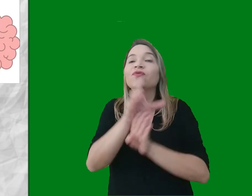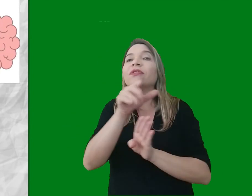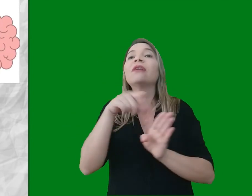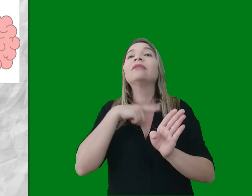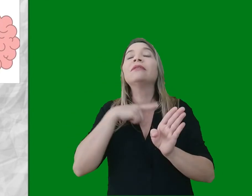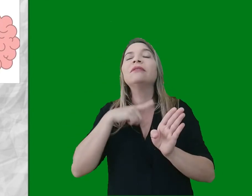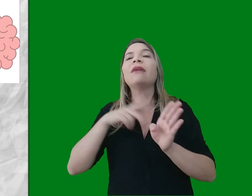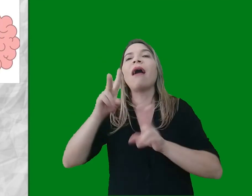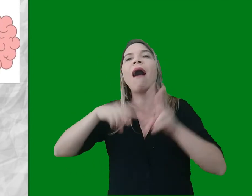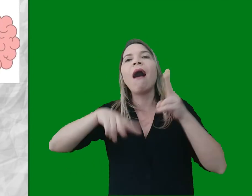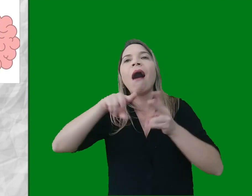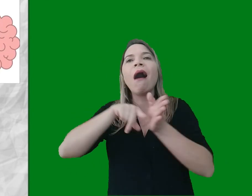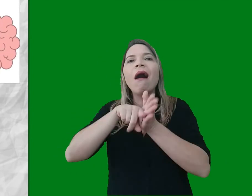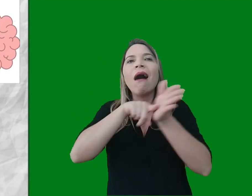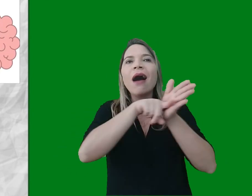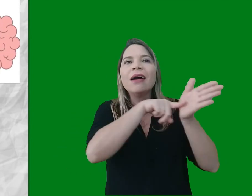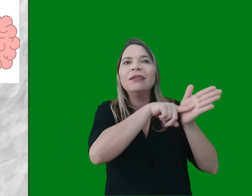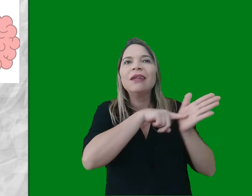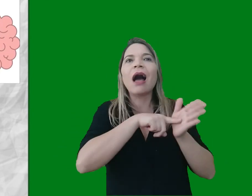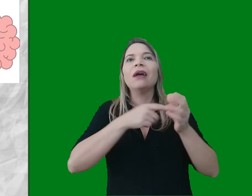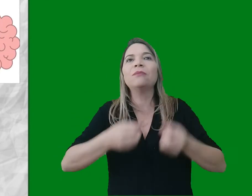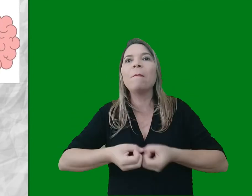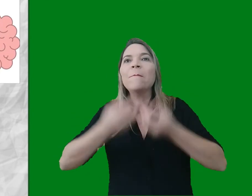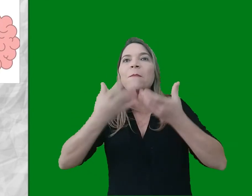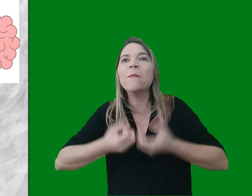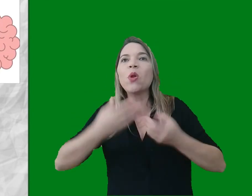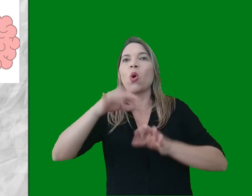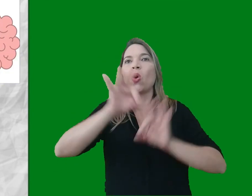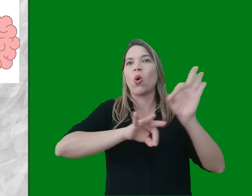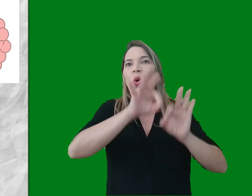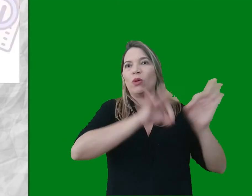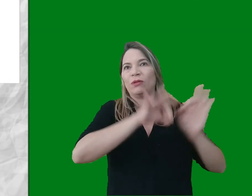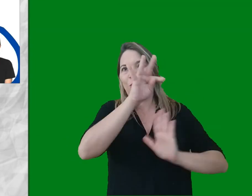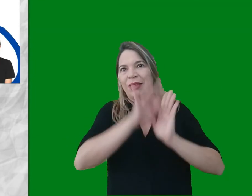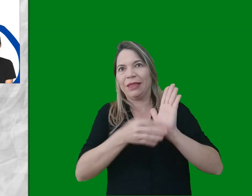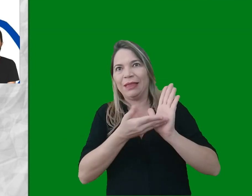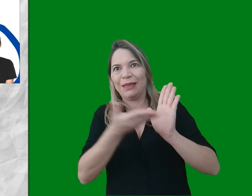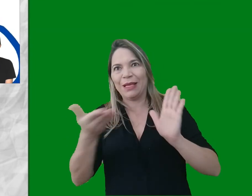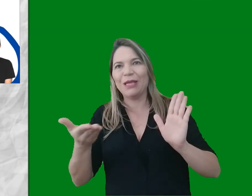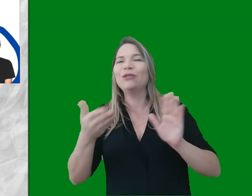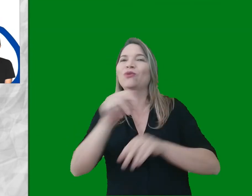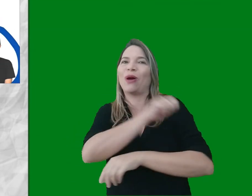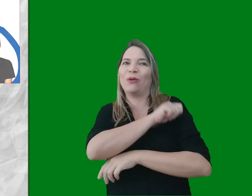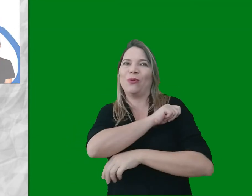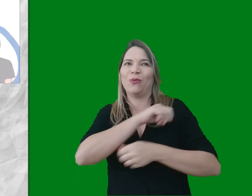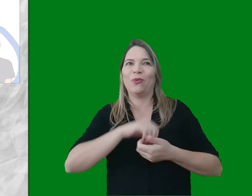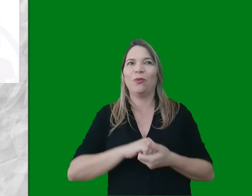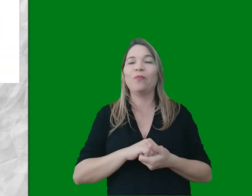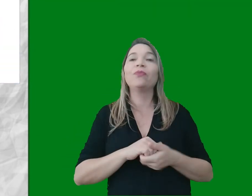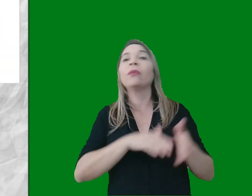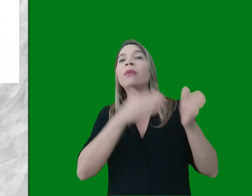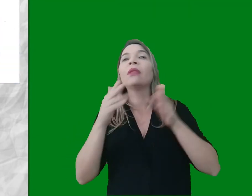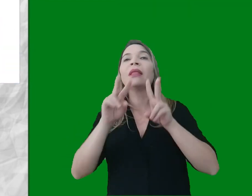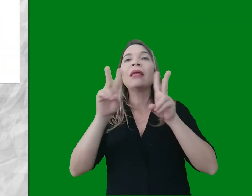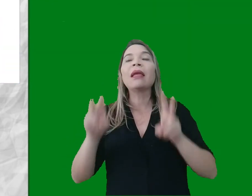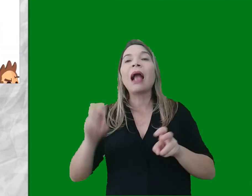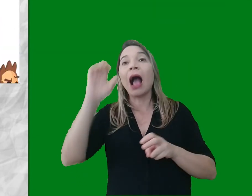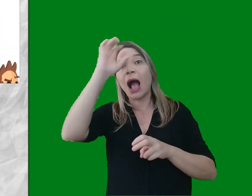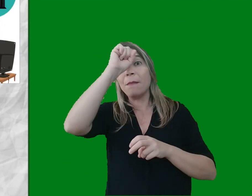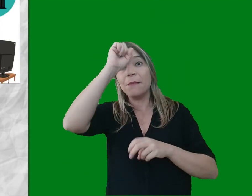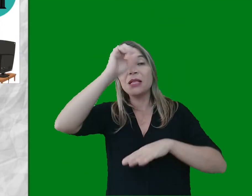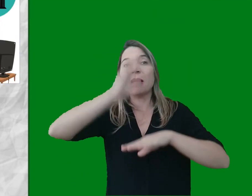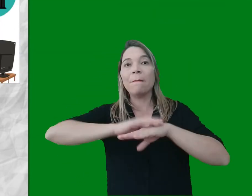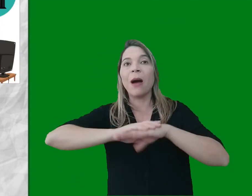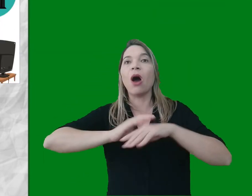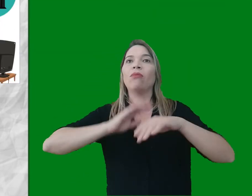a análise de produções e estimulam a produção desses conteúdos pelos discentes. No capítulo Aprender a chutar com as mãos, jogos eletrônicos e o